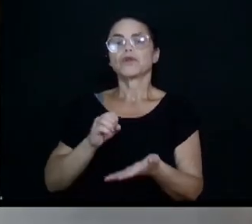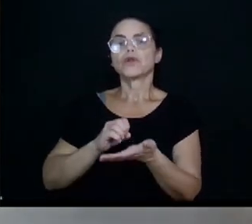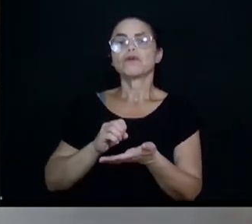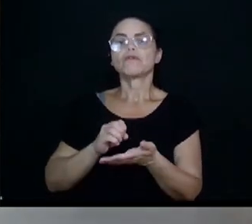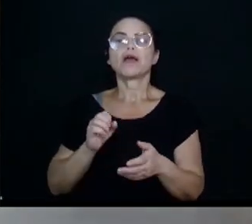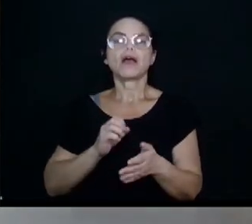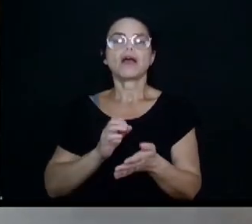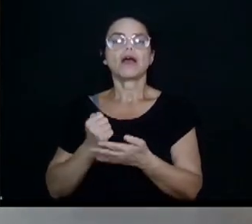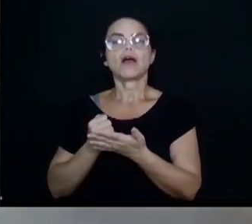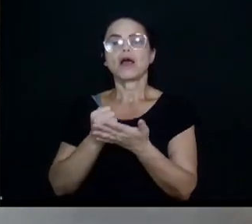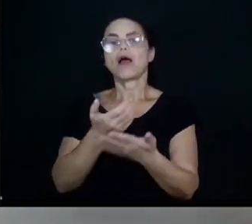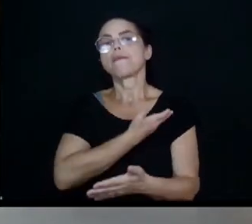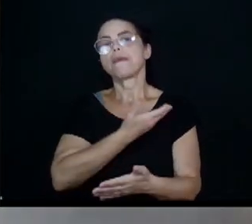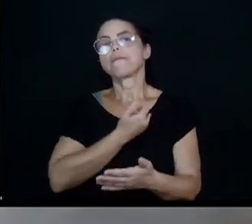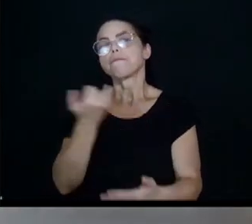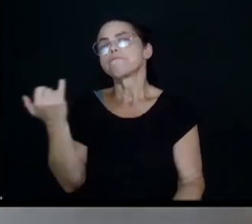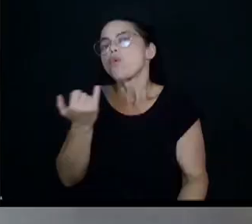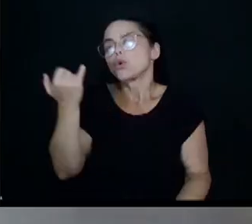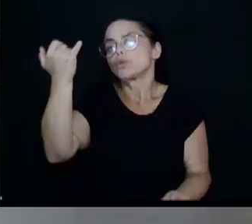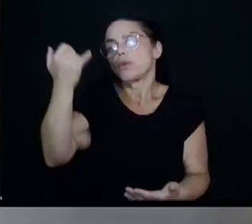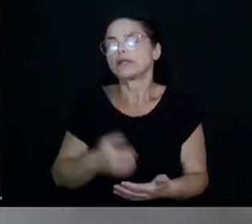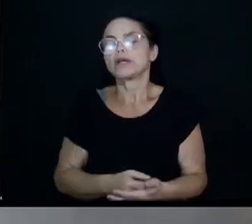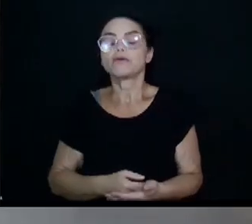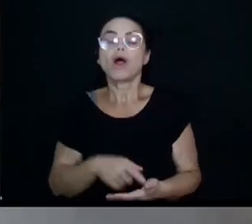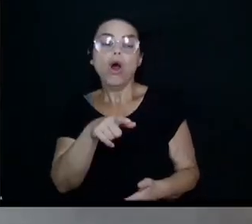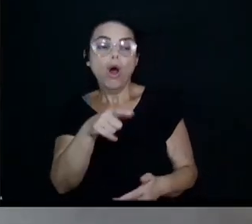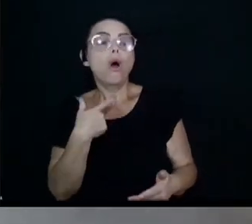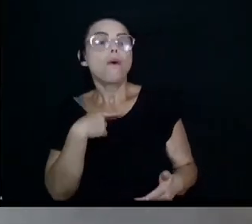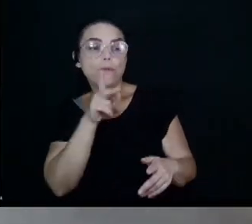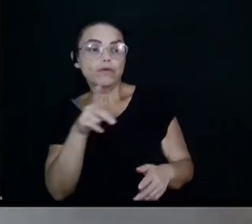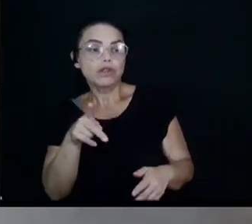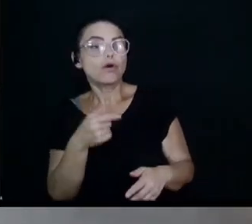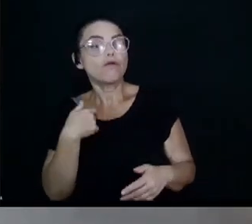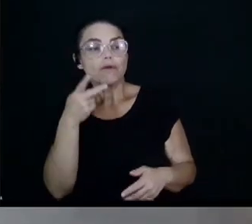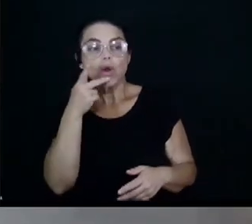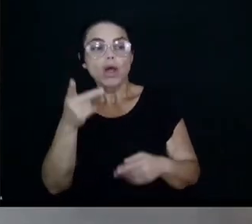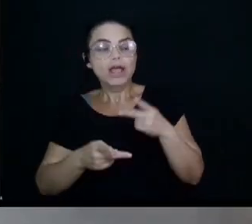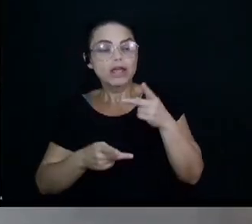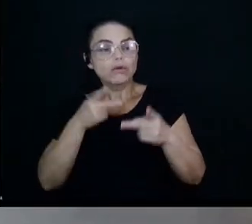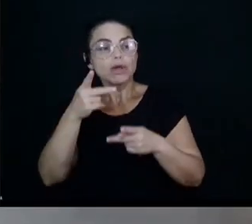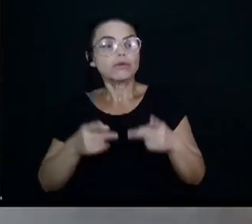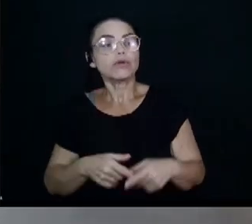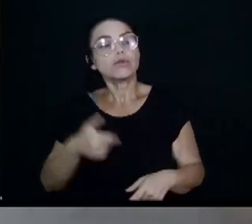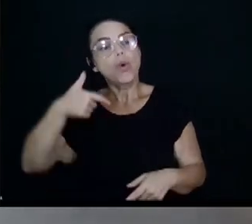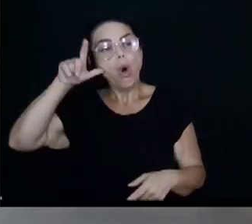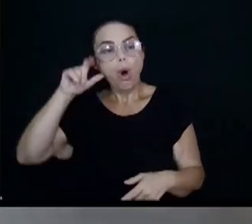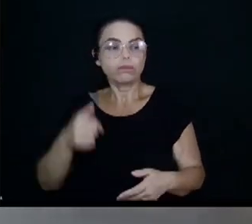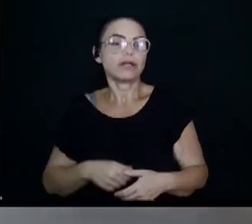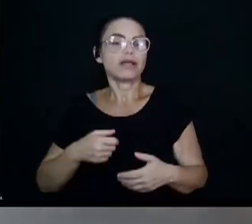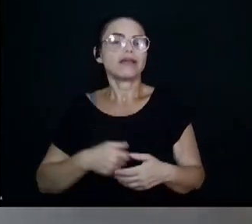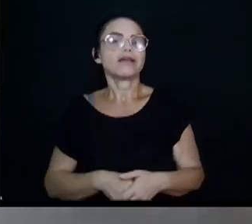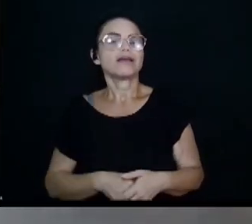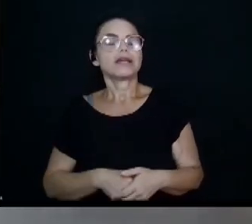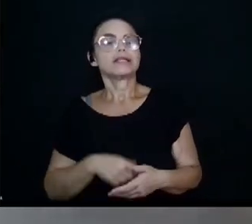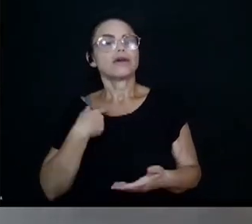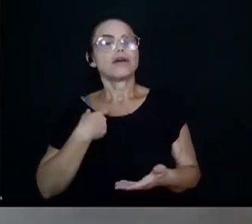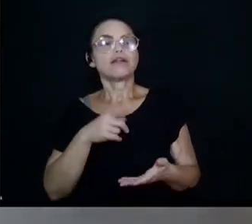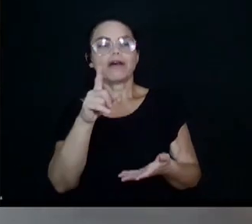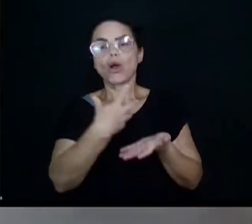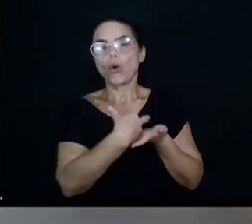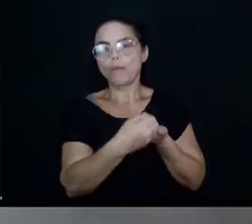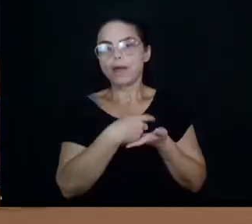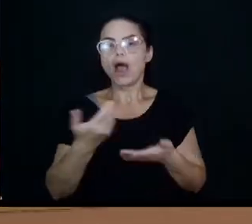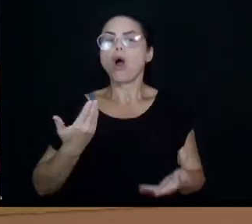aqui, os relacionamentos que serão construídos aqui serão muito importantes para o andamento dele,